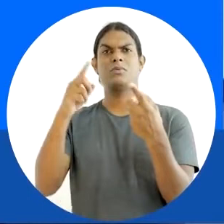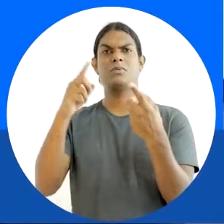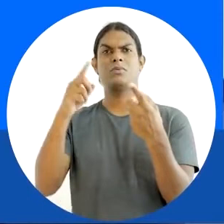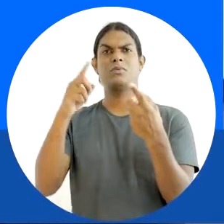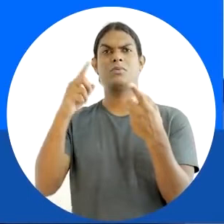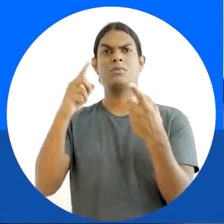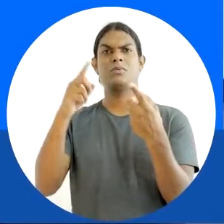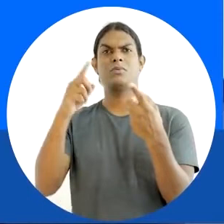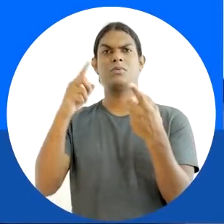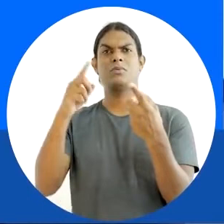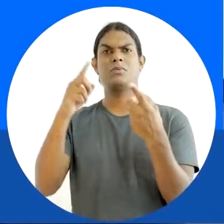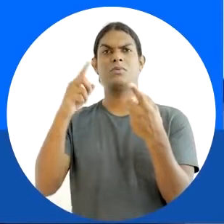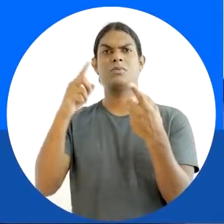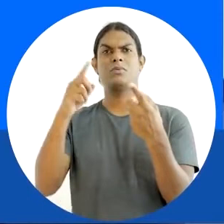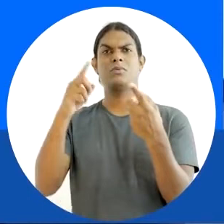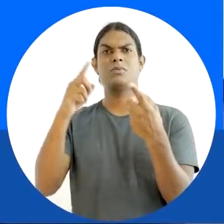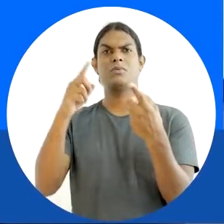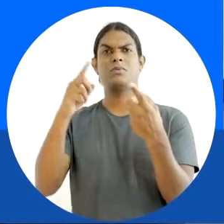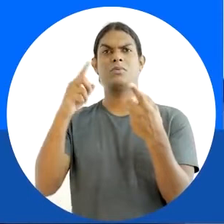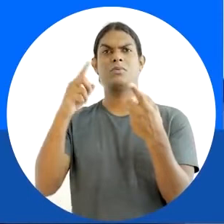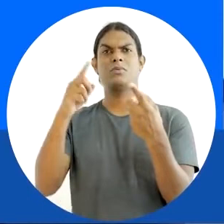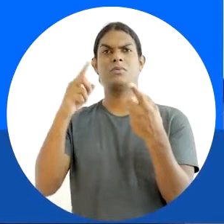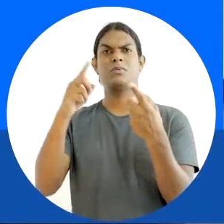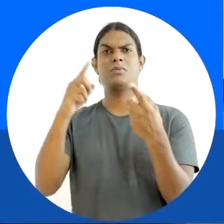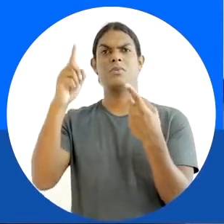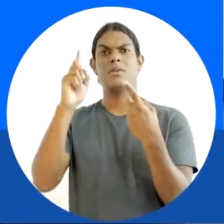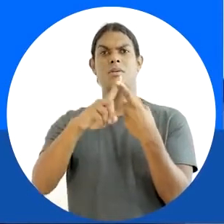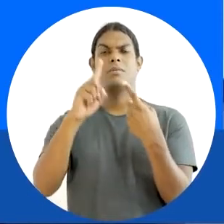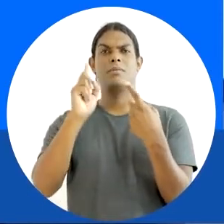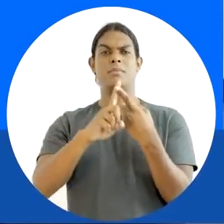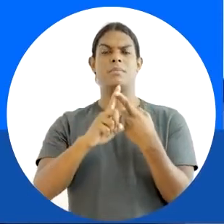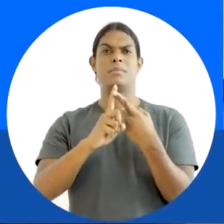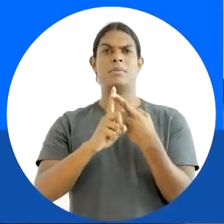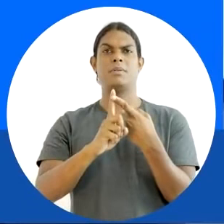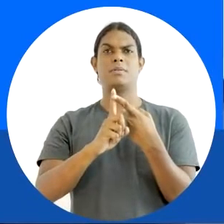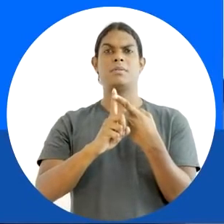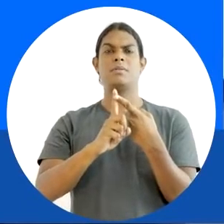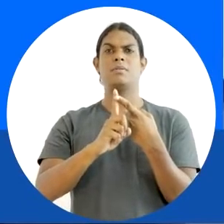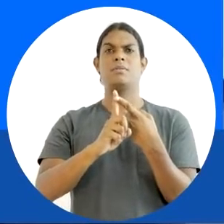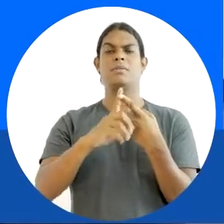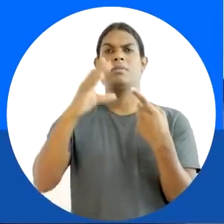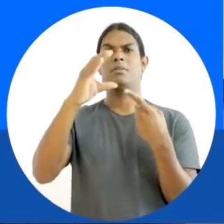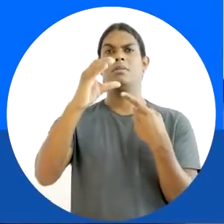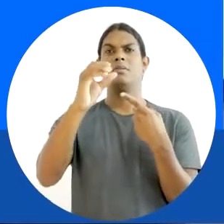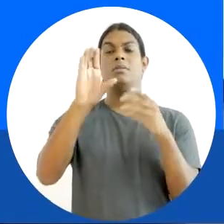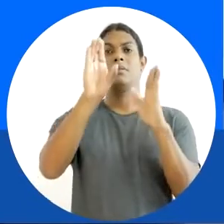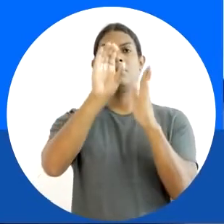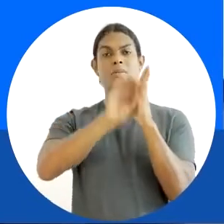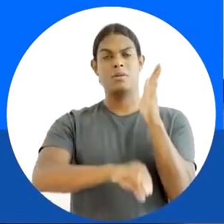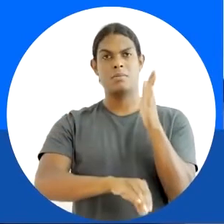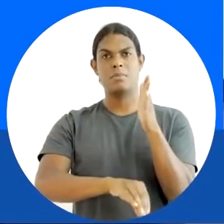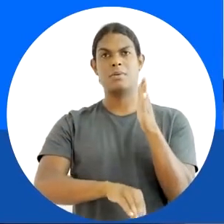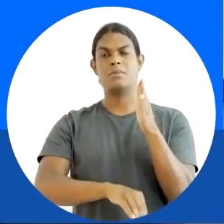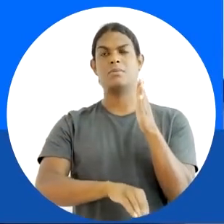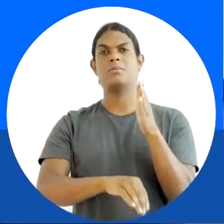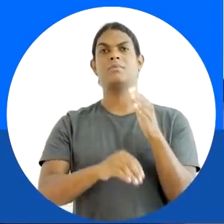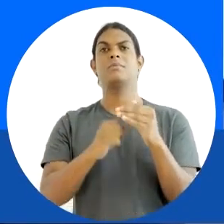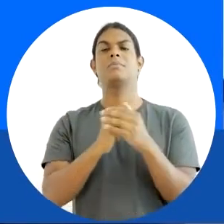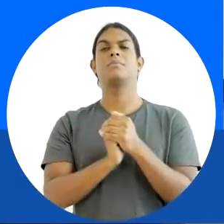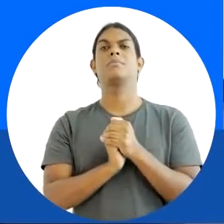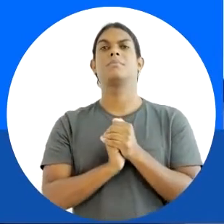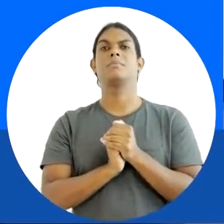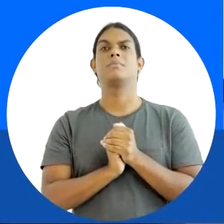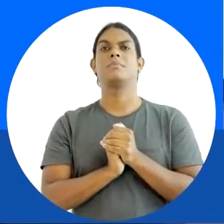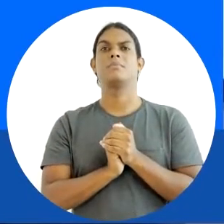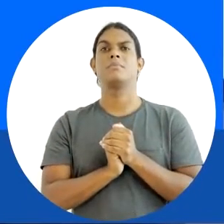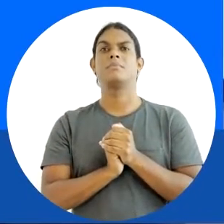25.1. 26. Remissivas. 26.1. Tem os capítulos referentes a cada tipologia documental